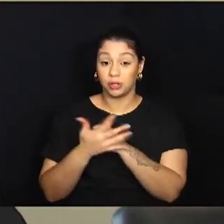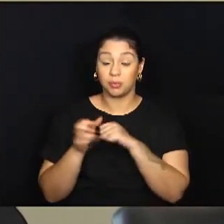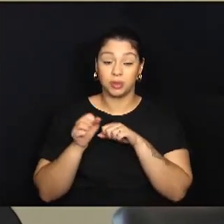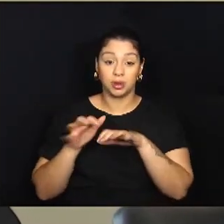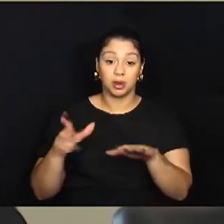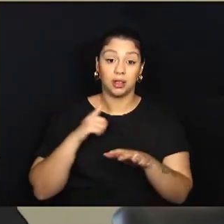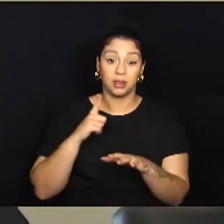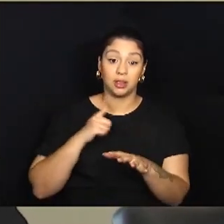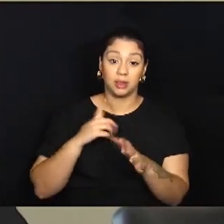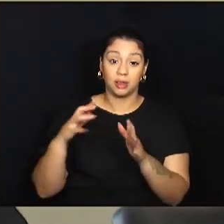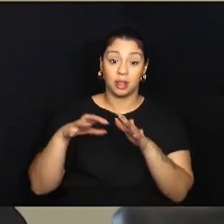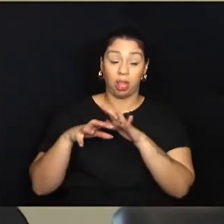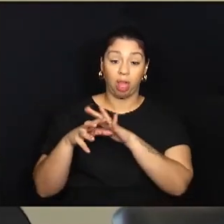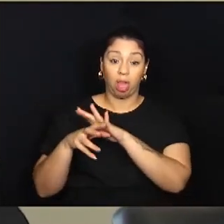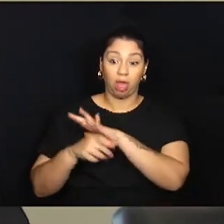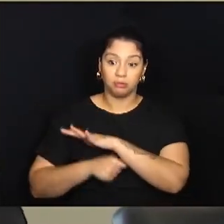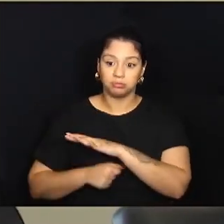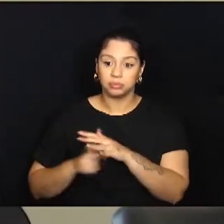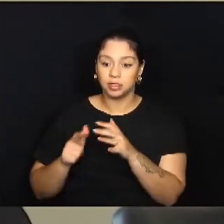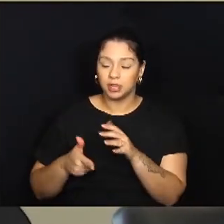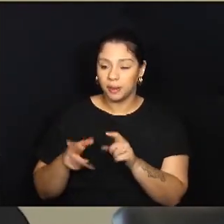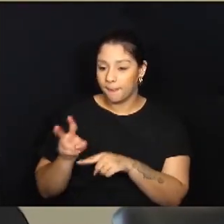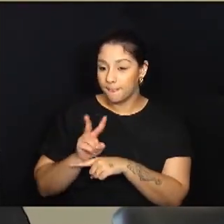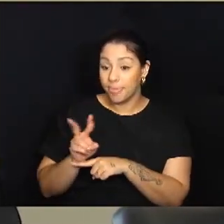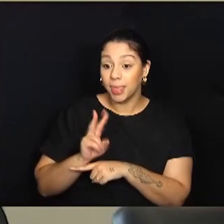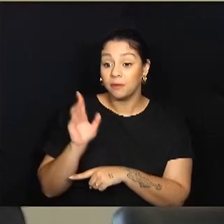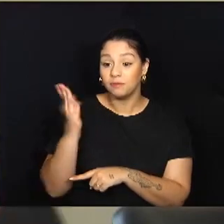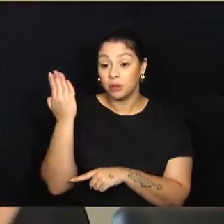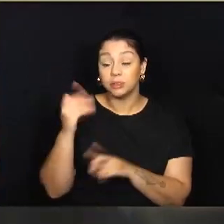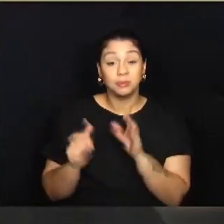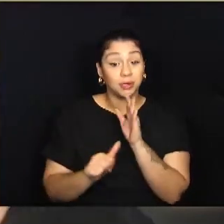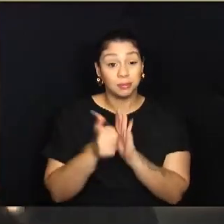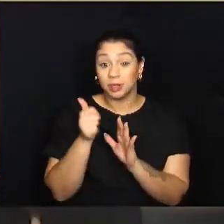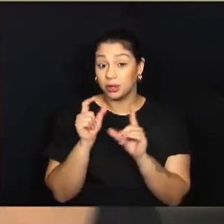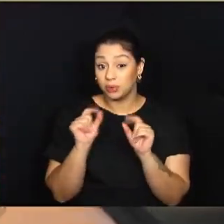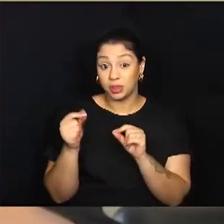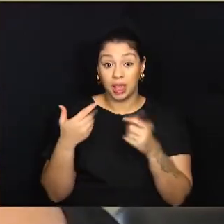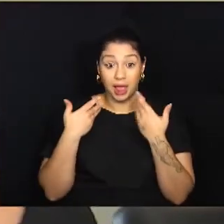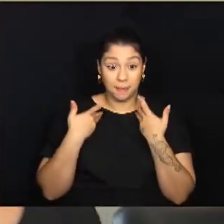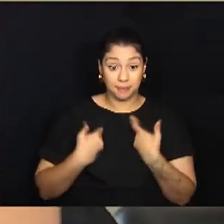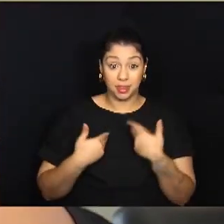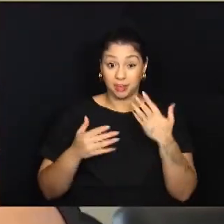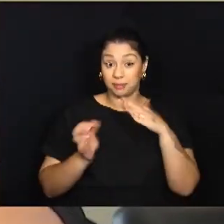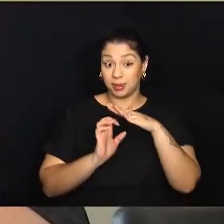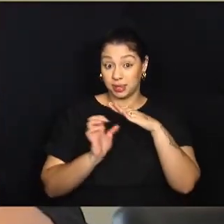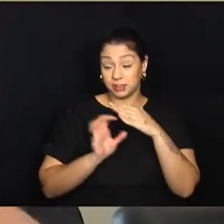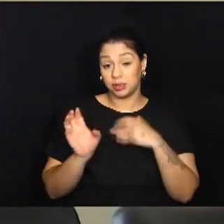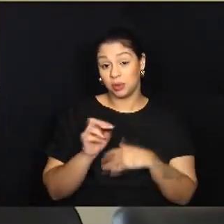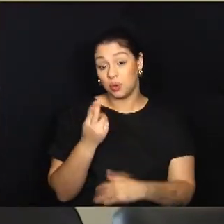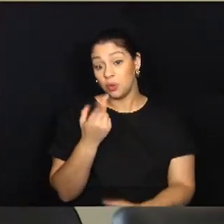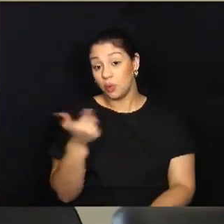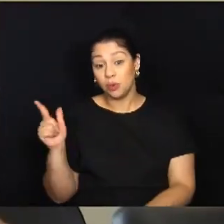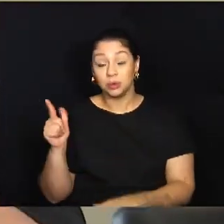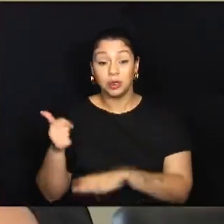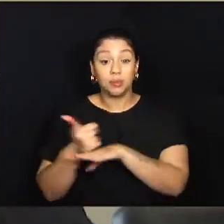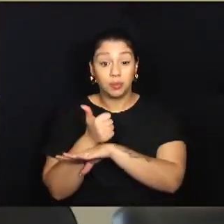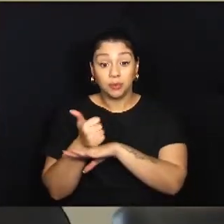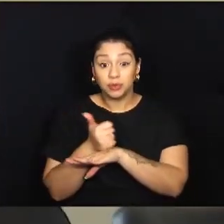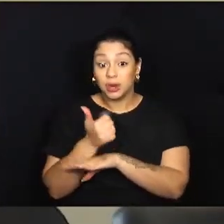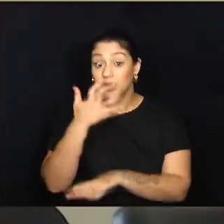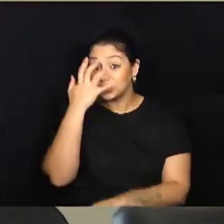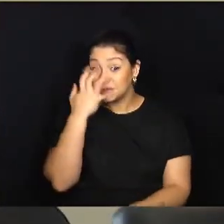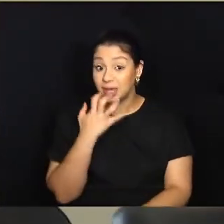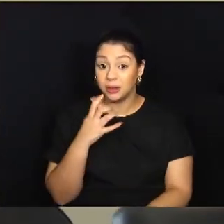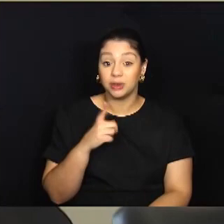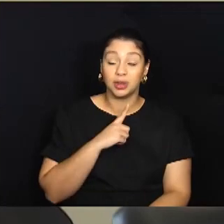golpe de uma assessoria falsa. Então, assim, o primeiro ponto, seja a minha empresa ou qualquer outra, busque um profissional sério, né, que